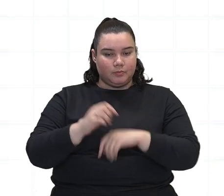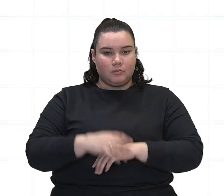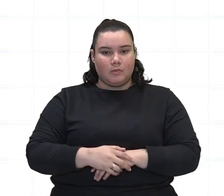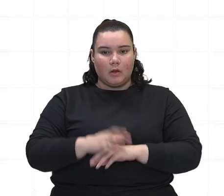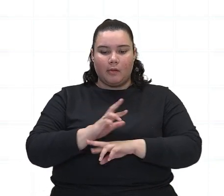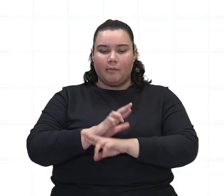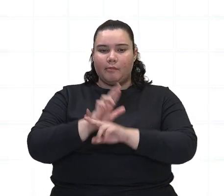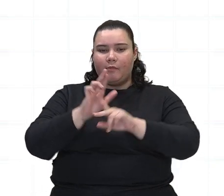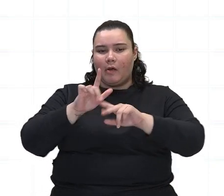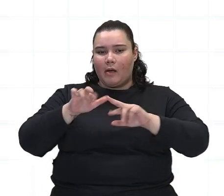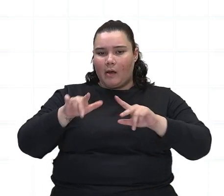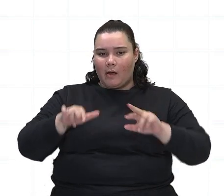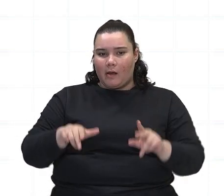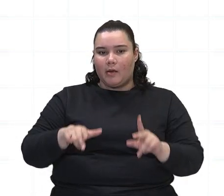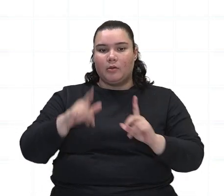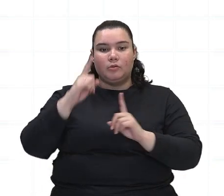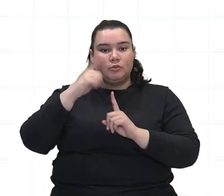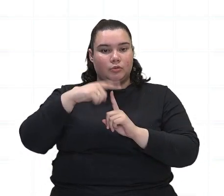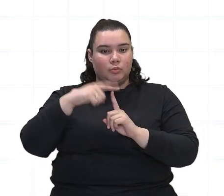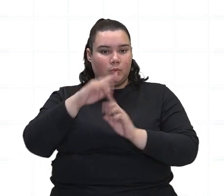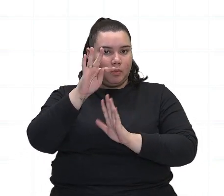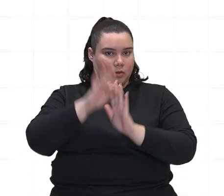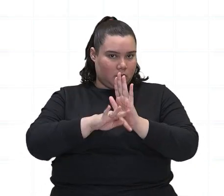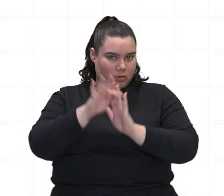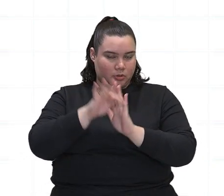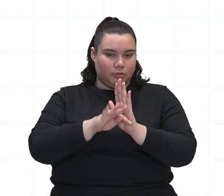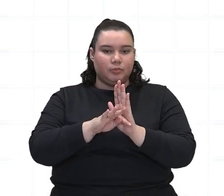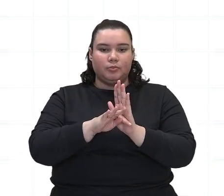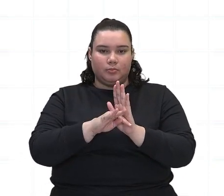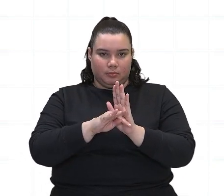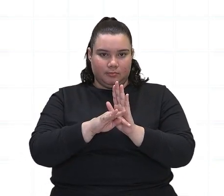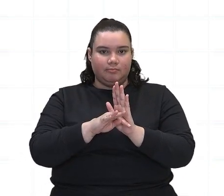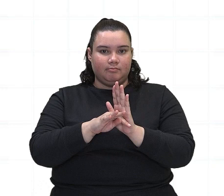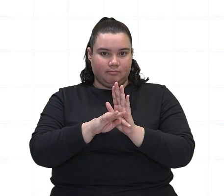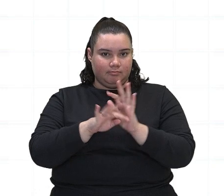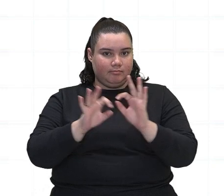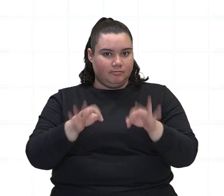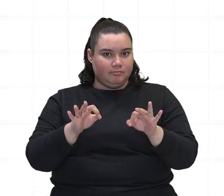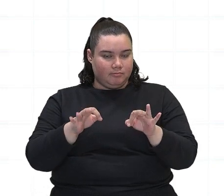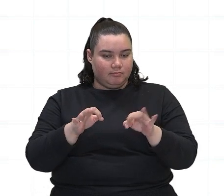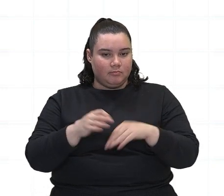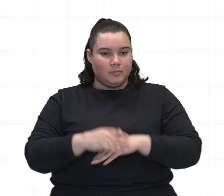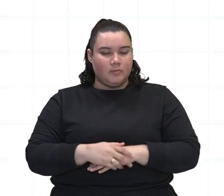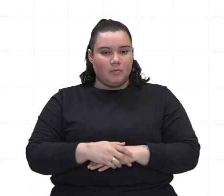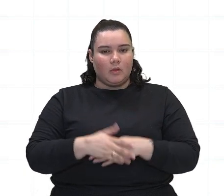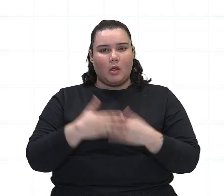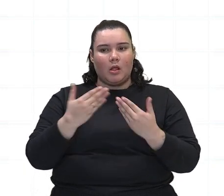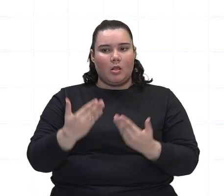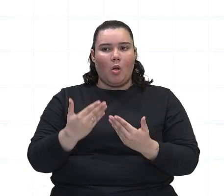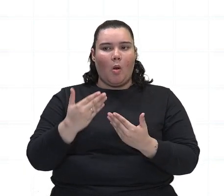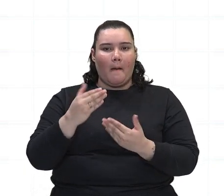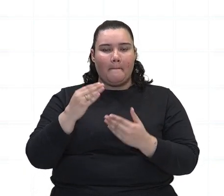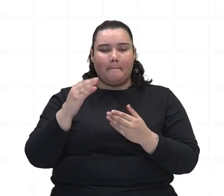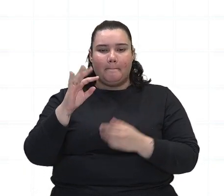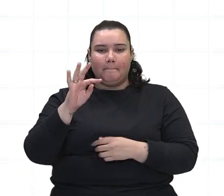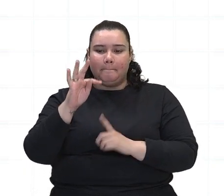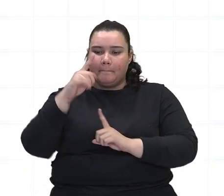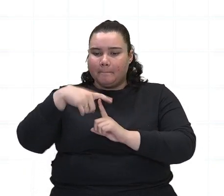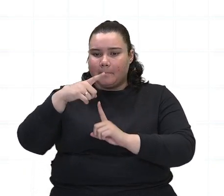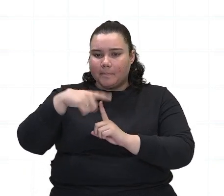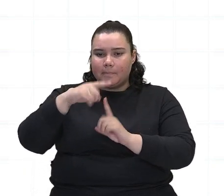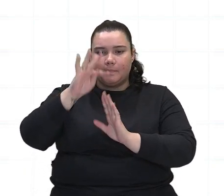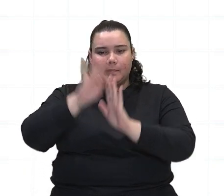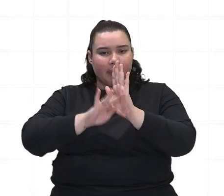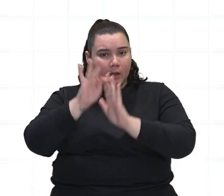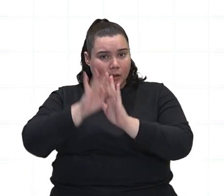diferentes formas de texto. Então, quando falar tipologia textual ou tipos